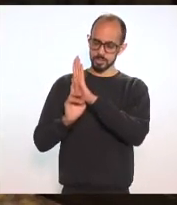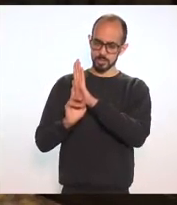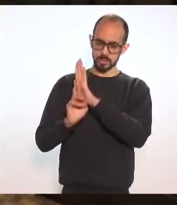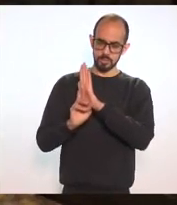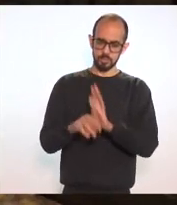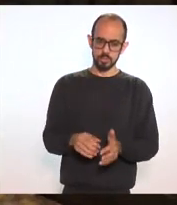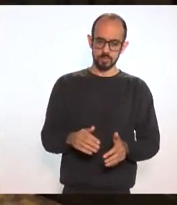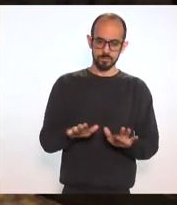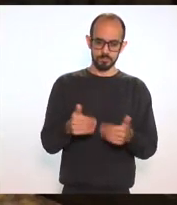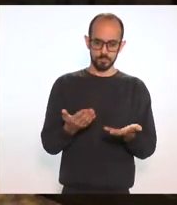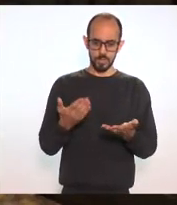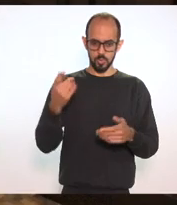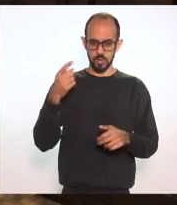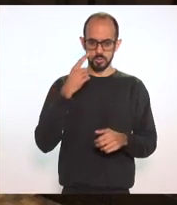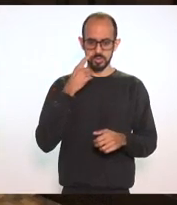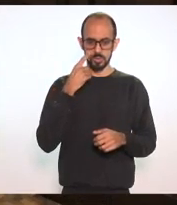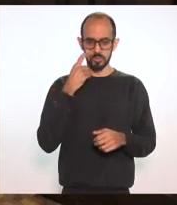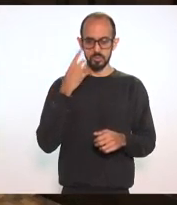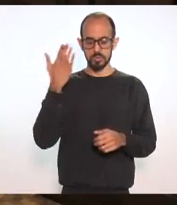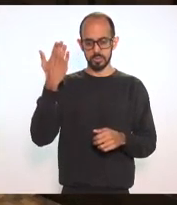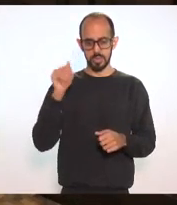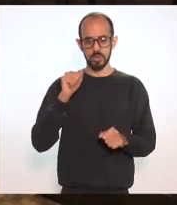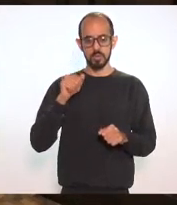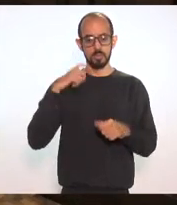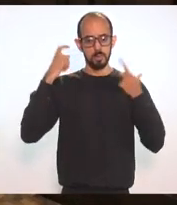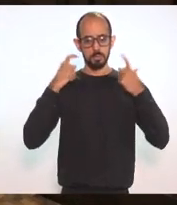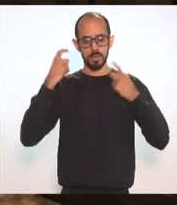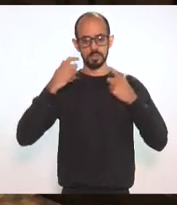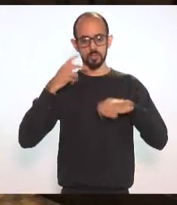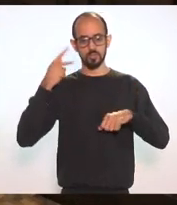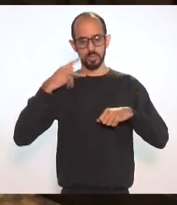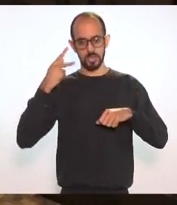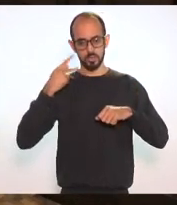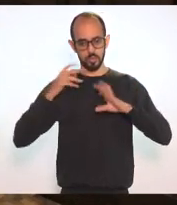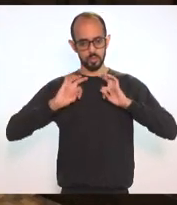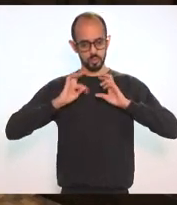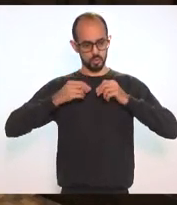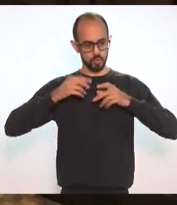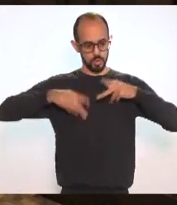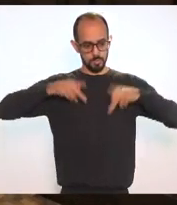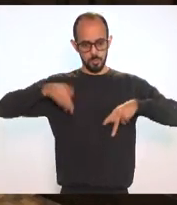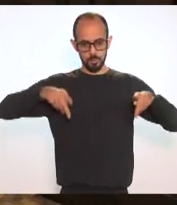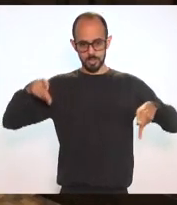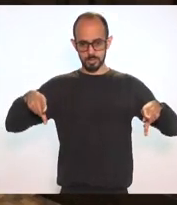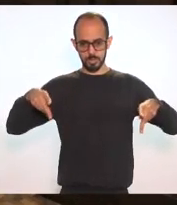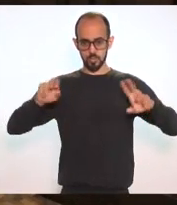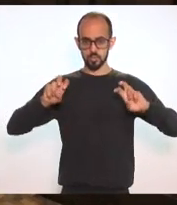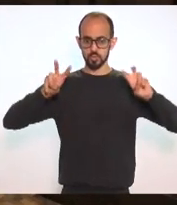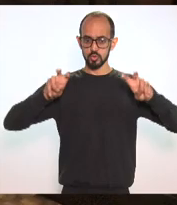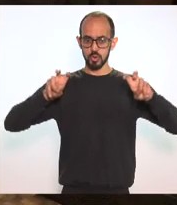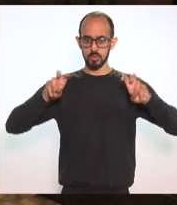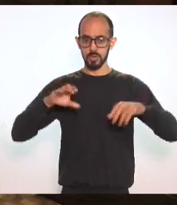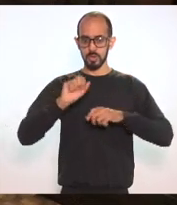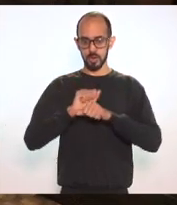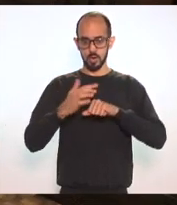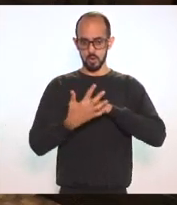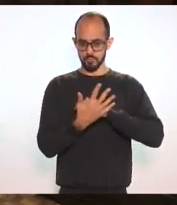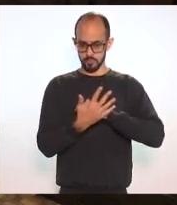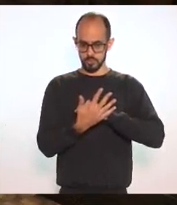tem visto uma preocupação muito grande dos vereadores, dos prefeitos, de toda a população, em relação ao Covid,